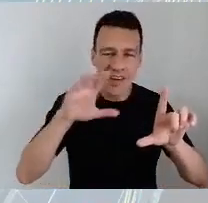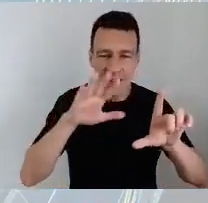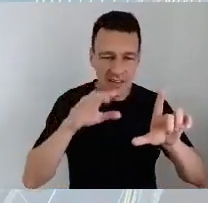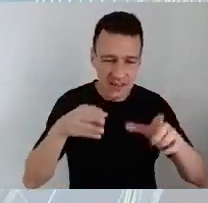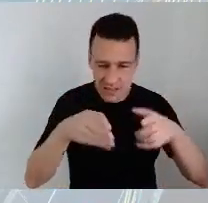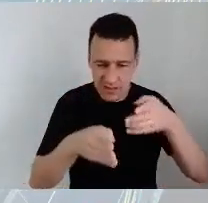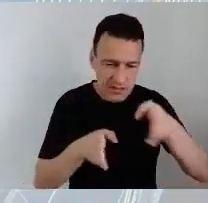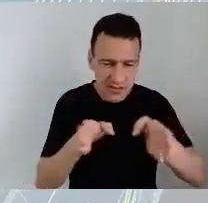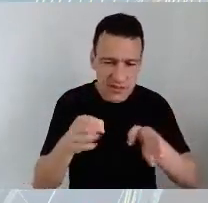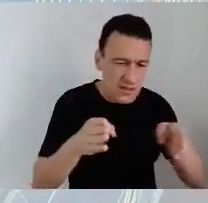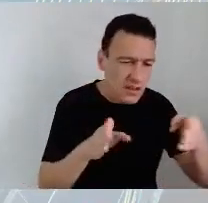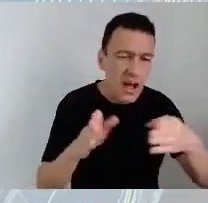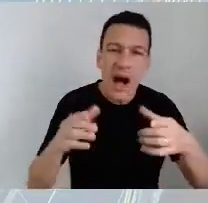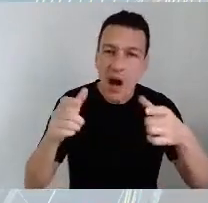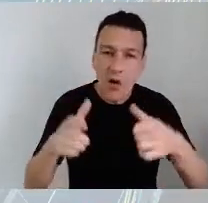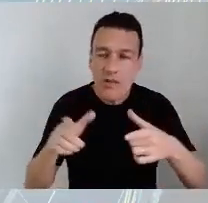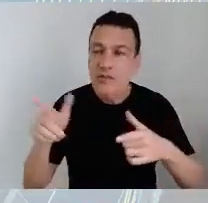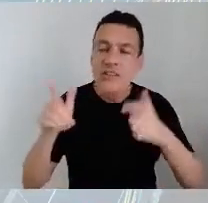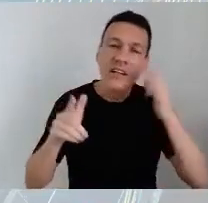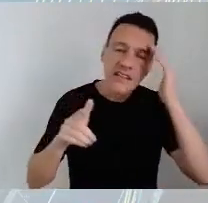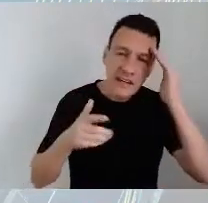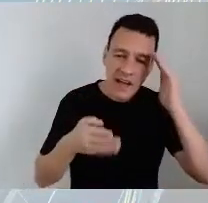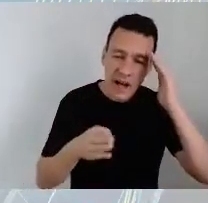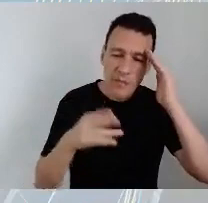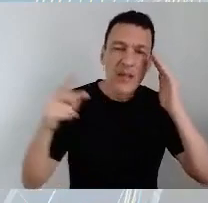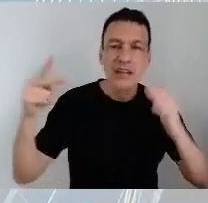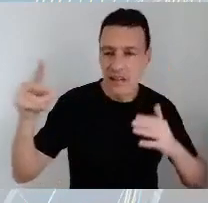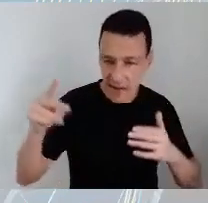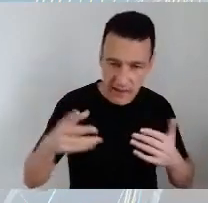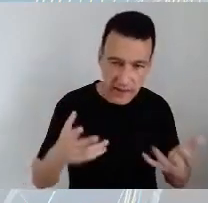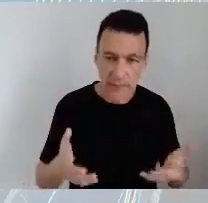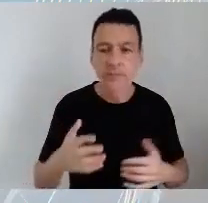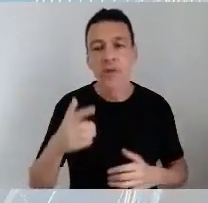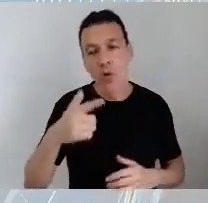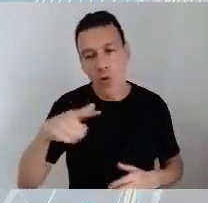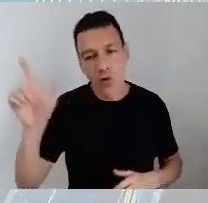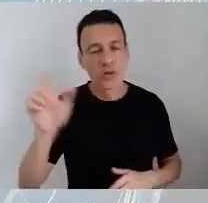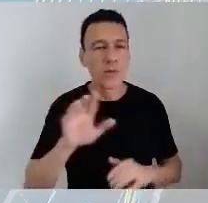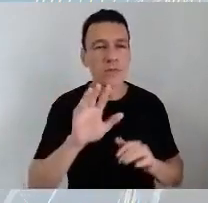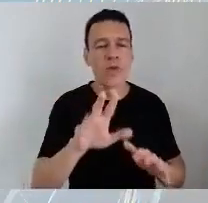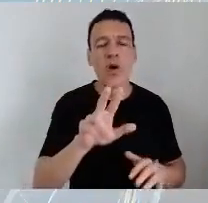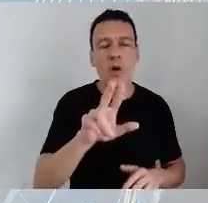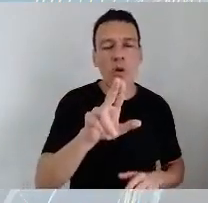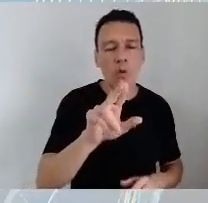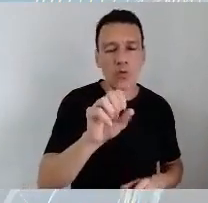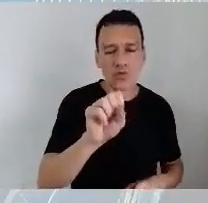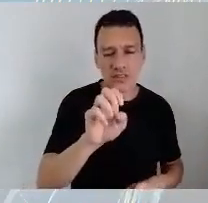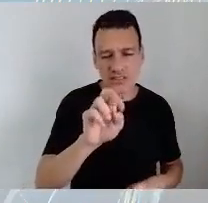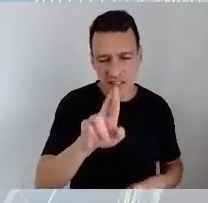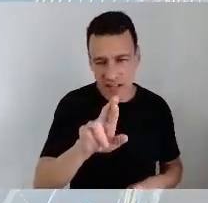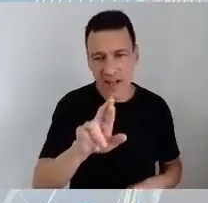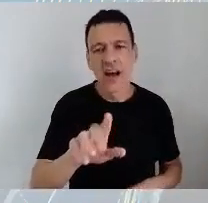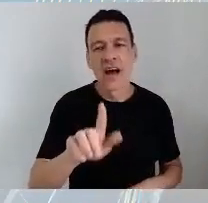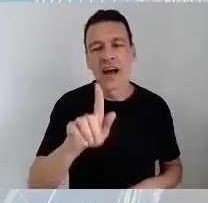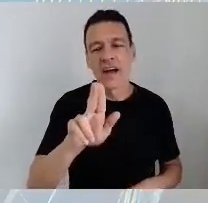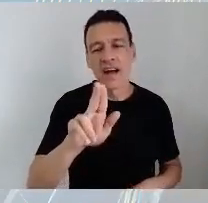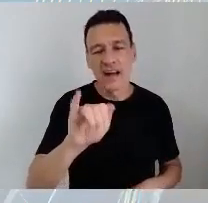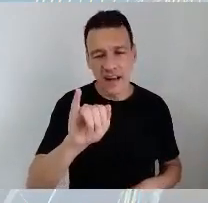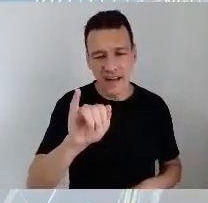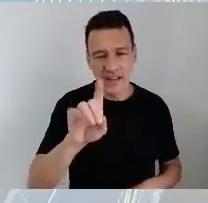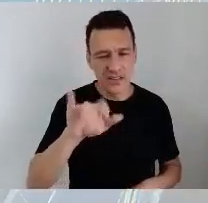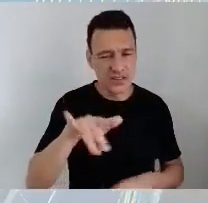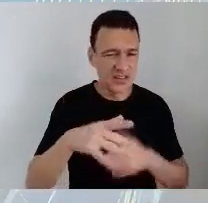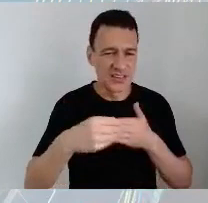comportamento dos usuários. E o User Guide, que ele não é não é uma ferramenta de métrica, mas ele é